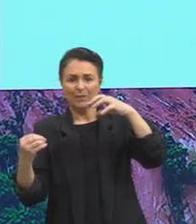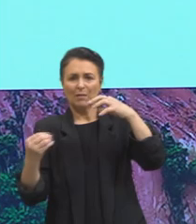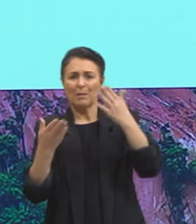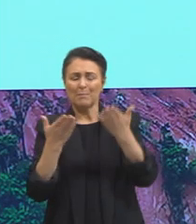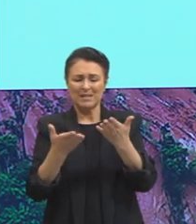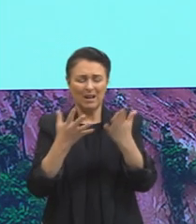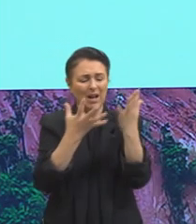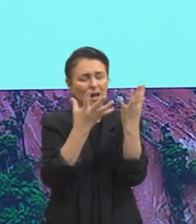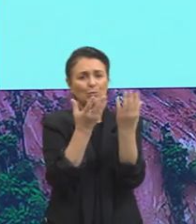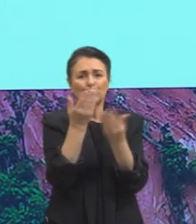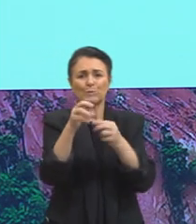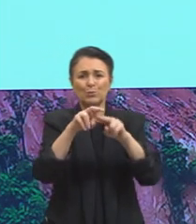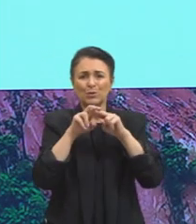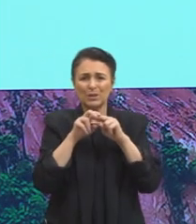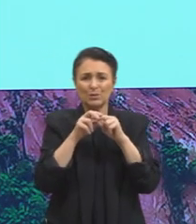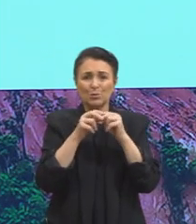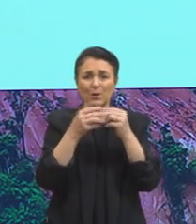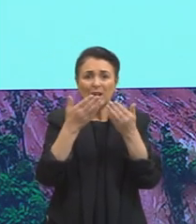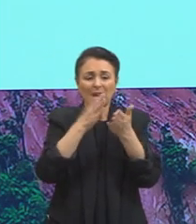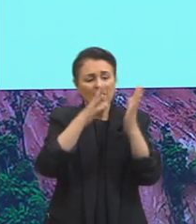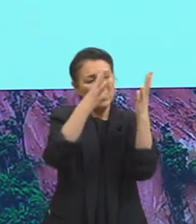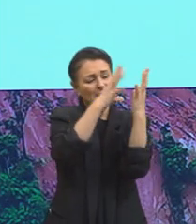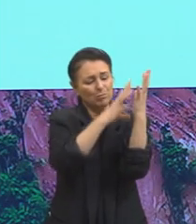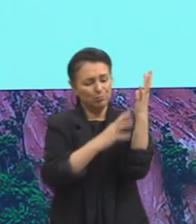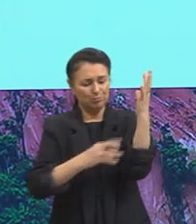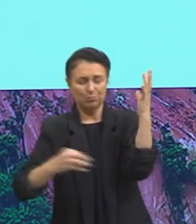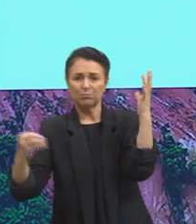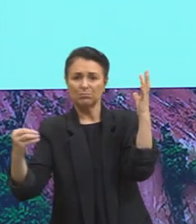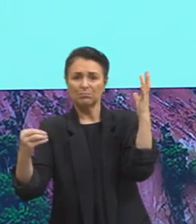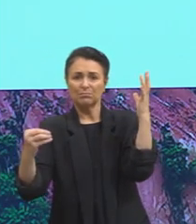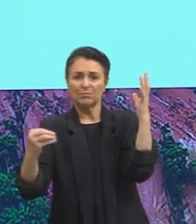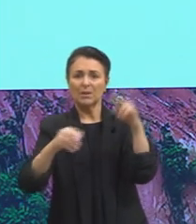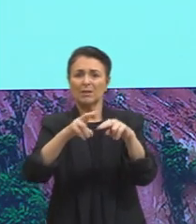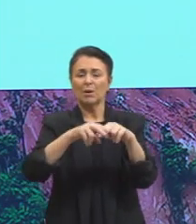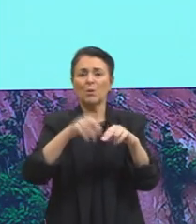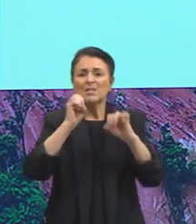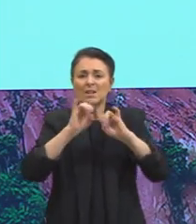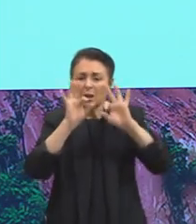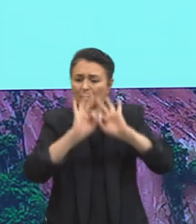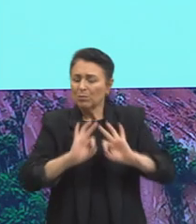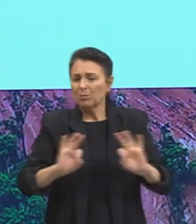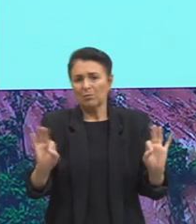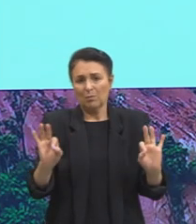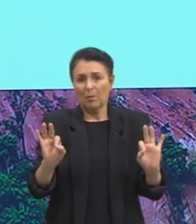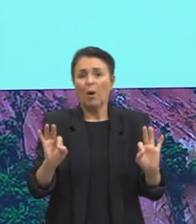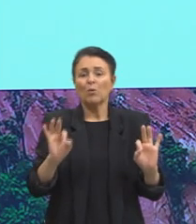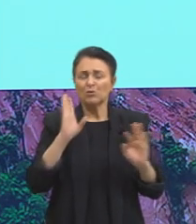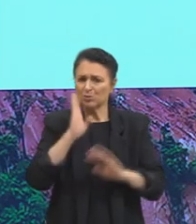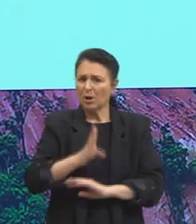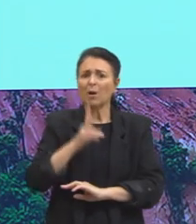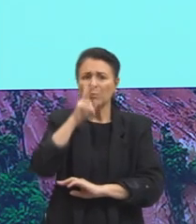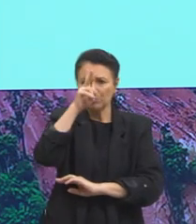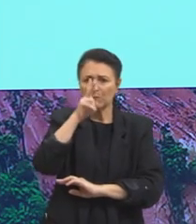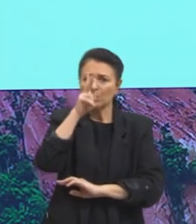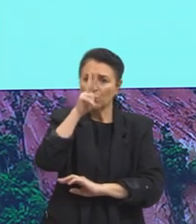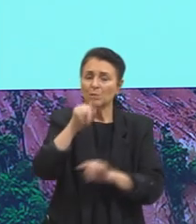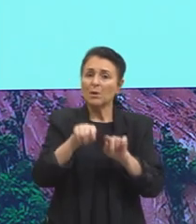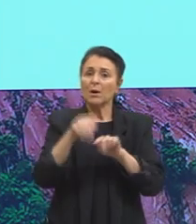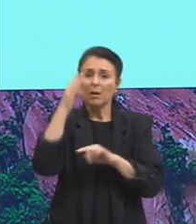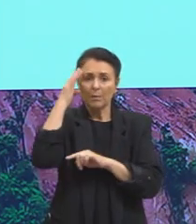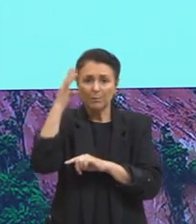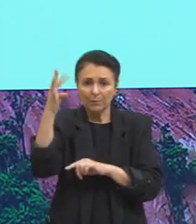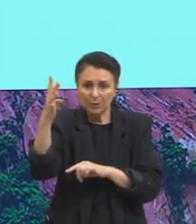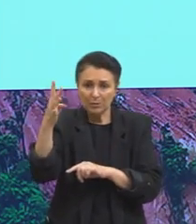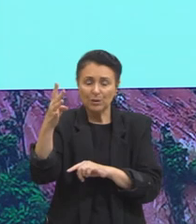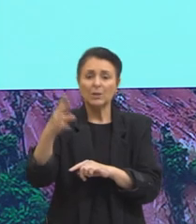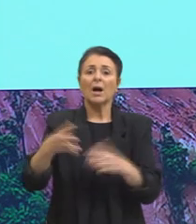pesado em lubrificado Então imagina Tu já tem uma condição normal para que essa assim deslizamento ocorra